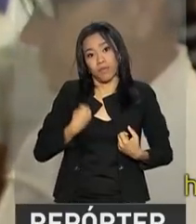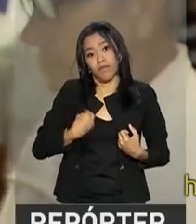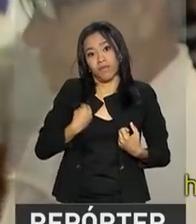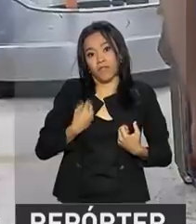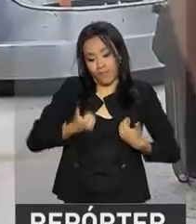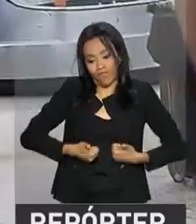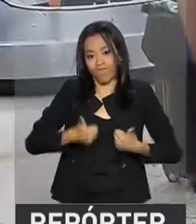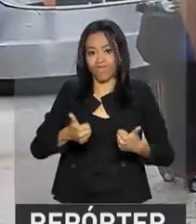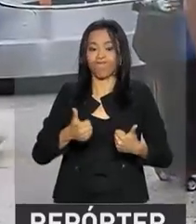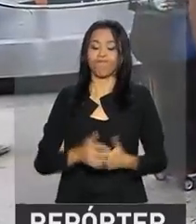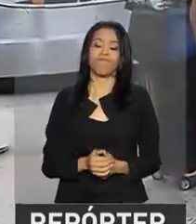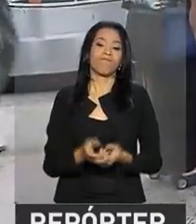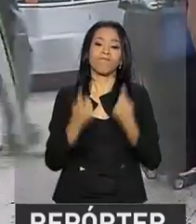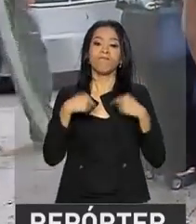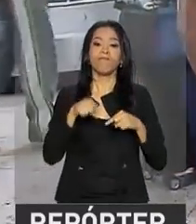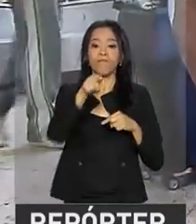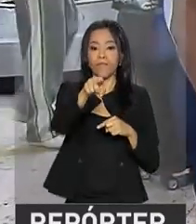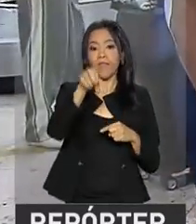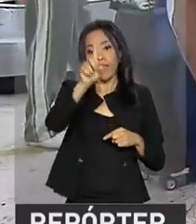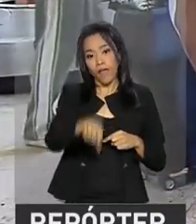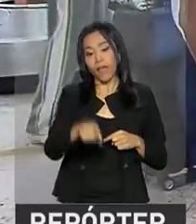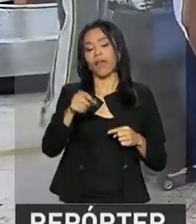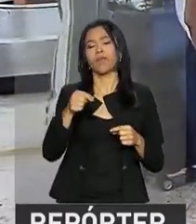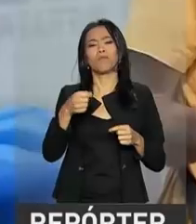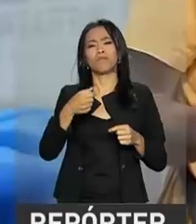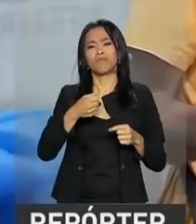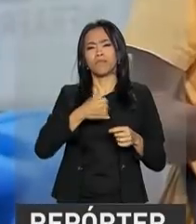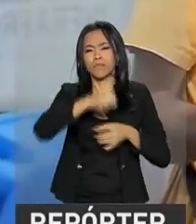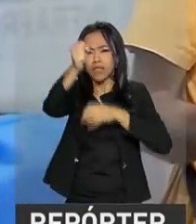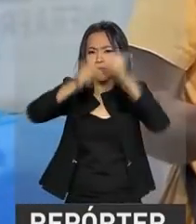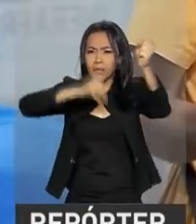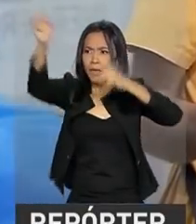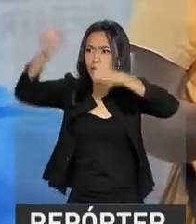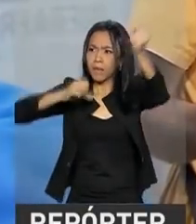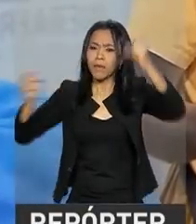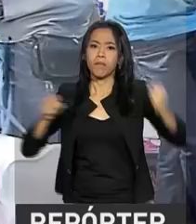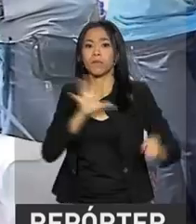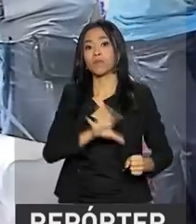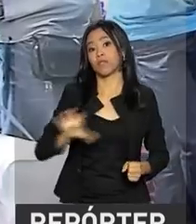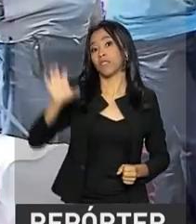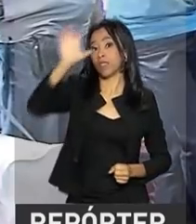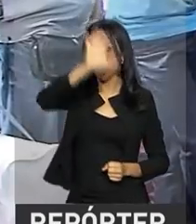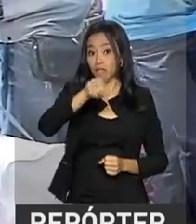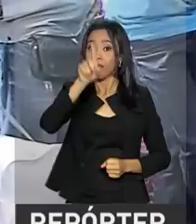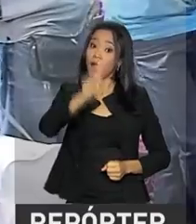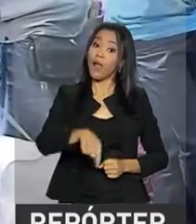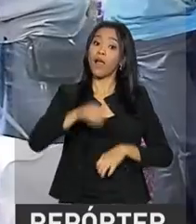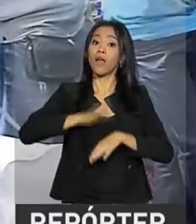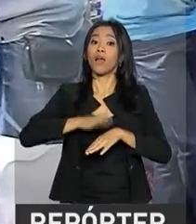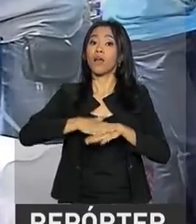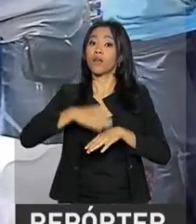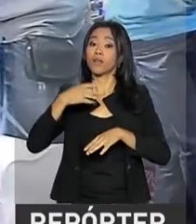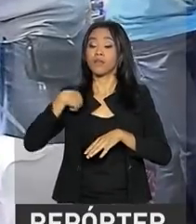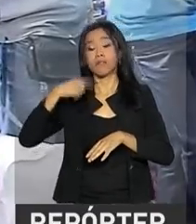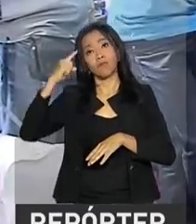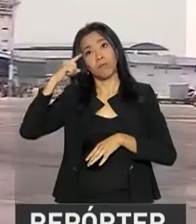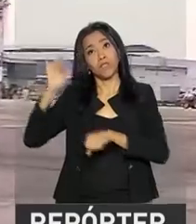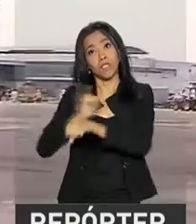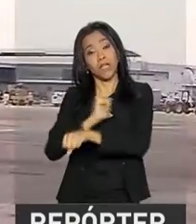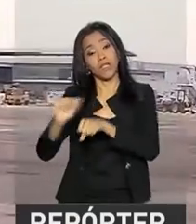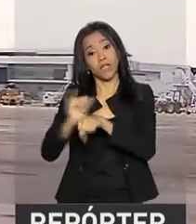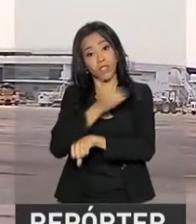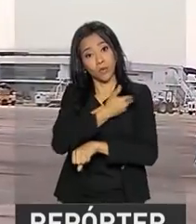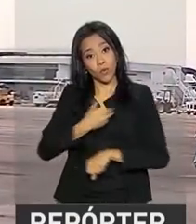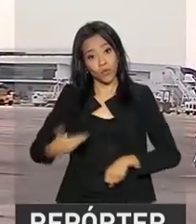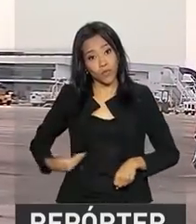nivel mundial. Chamado de processo de interiorização, a transferência dos imigrantes foi a alternativa encontrada pelo governo federal para